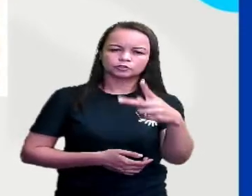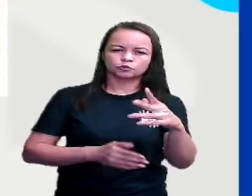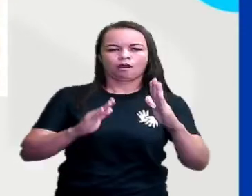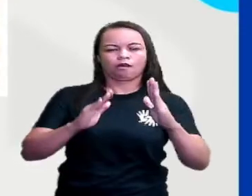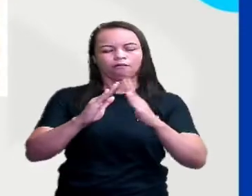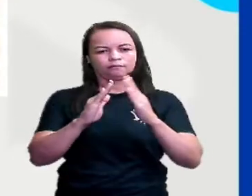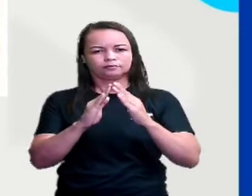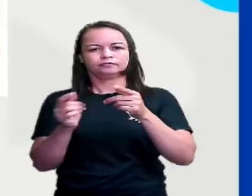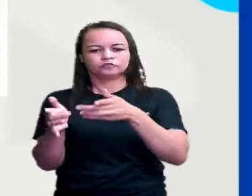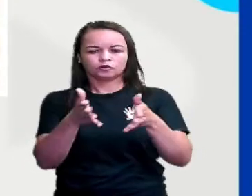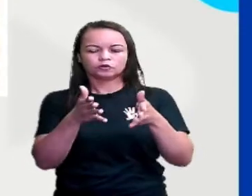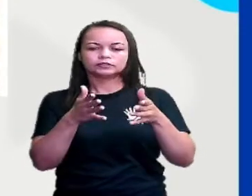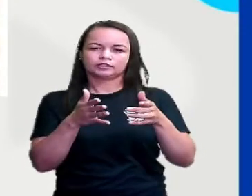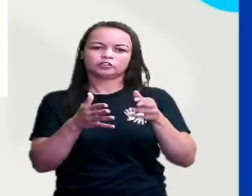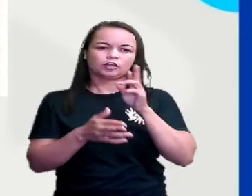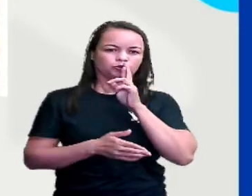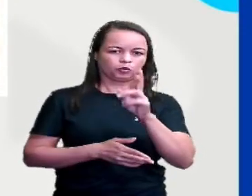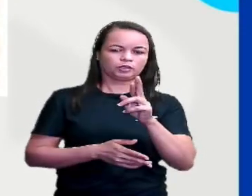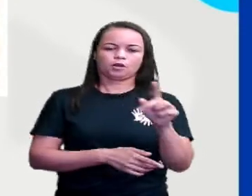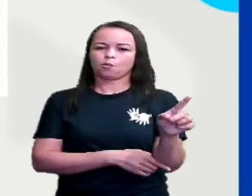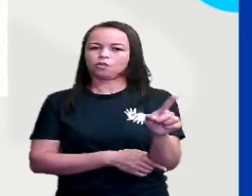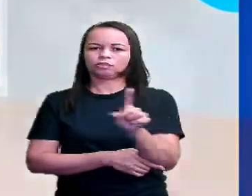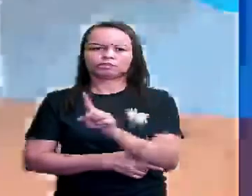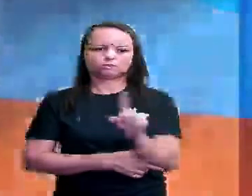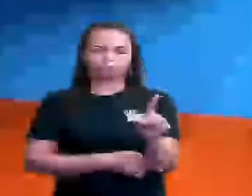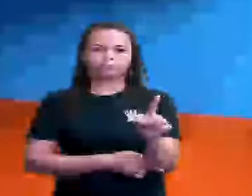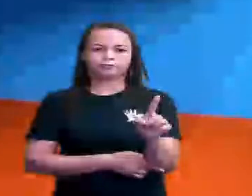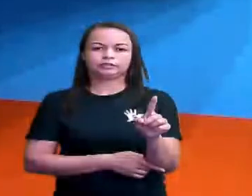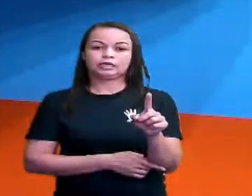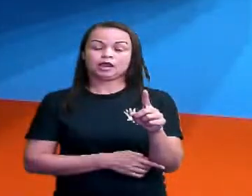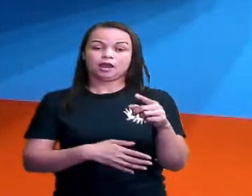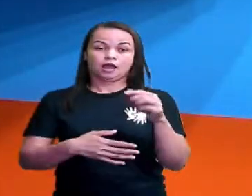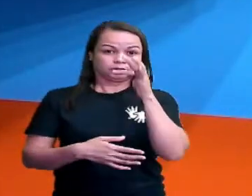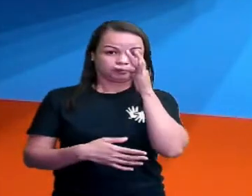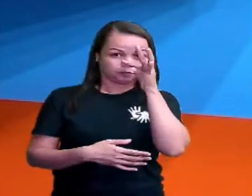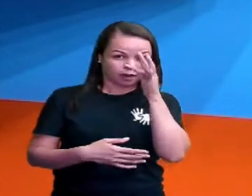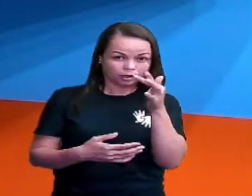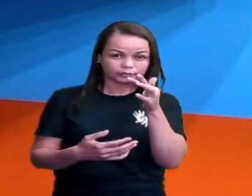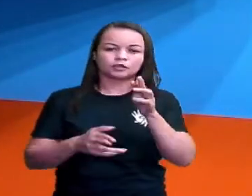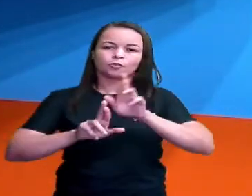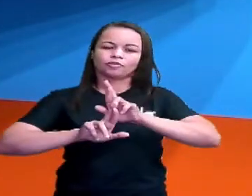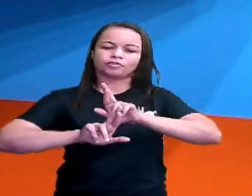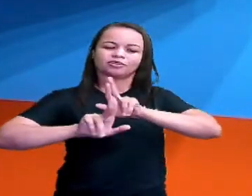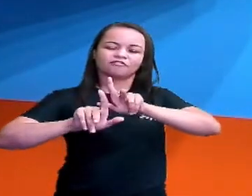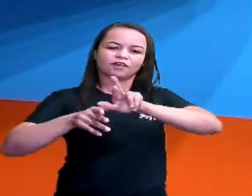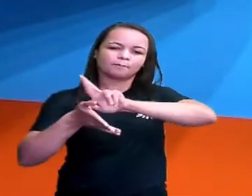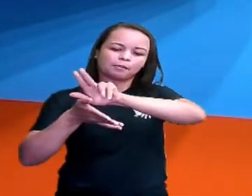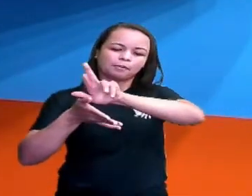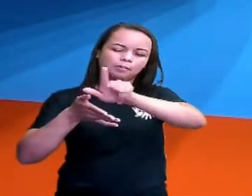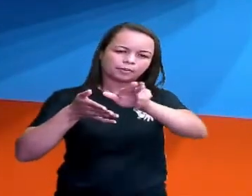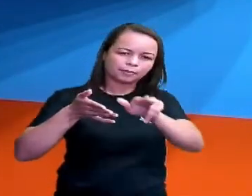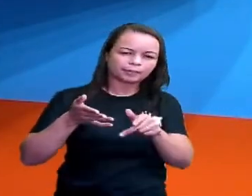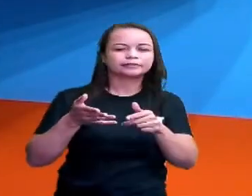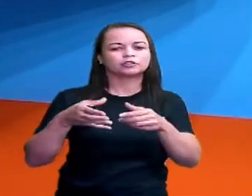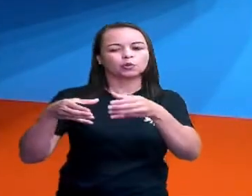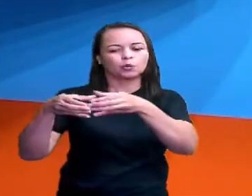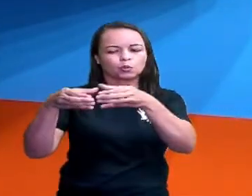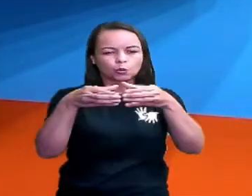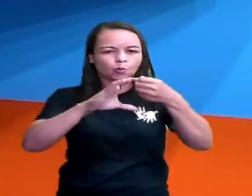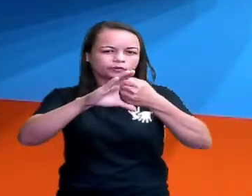respondido que não. Essas plantas elas não são iguais. Cada uma delas vão apresentar um conjunto